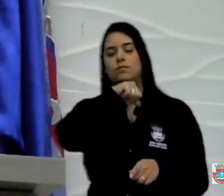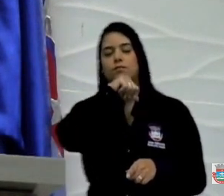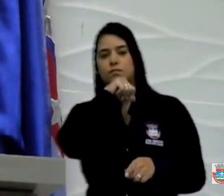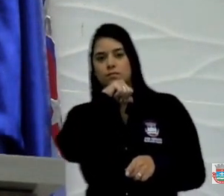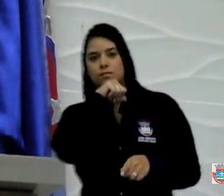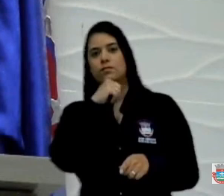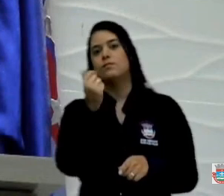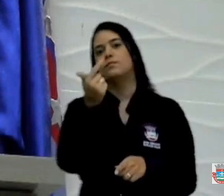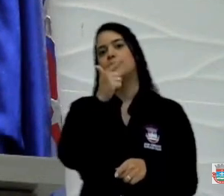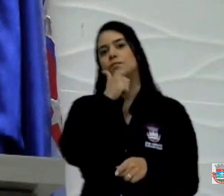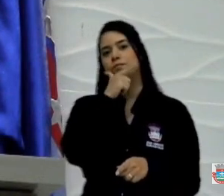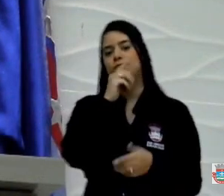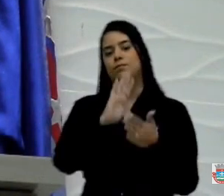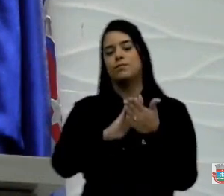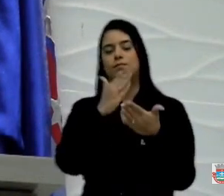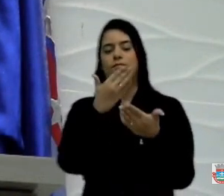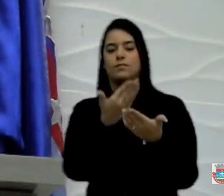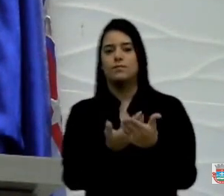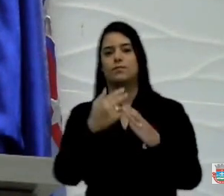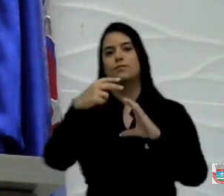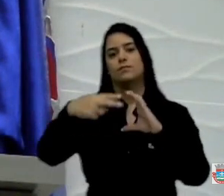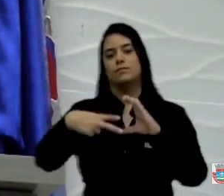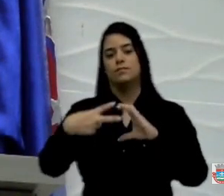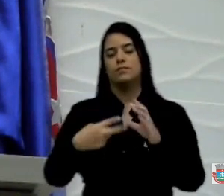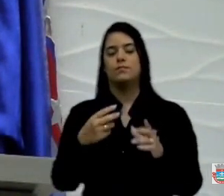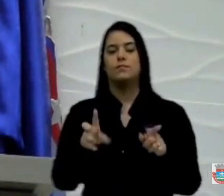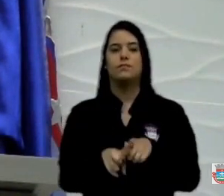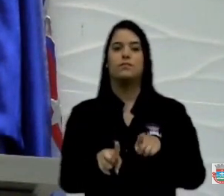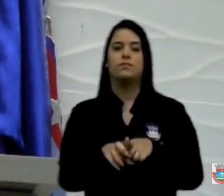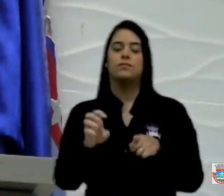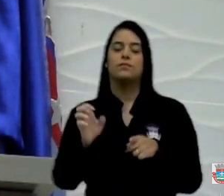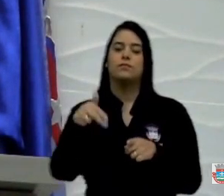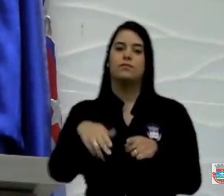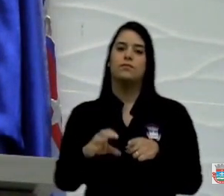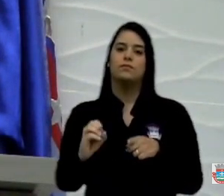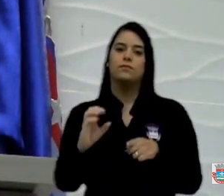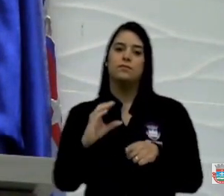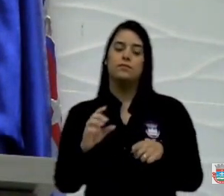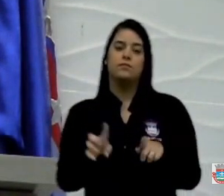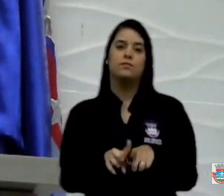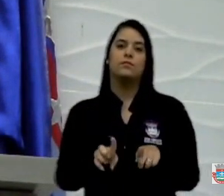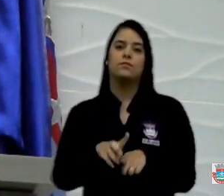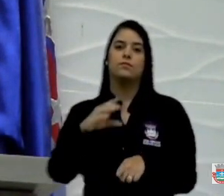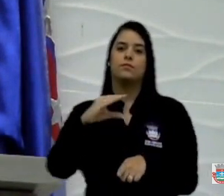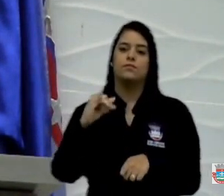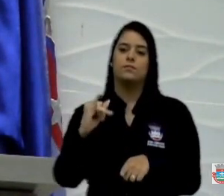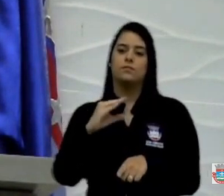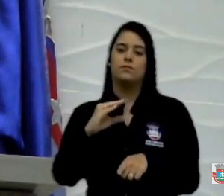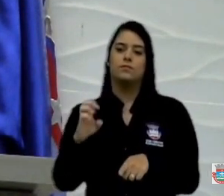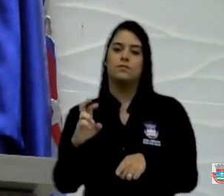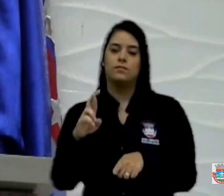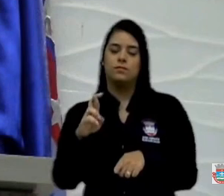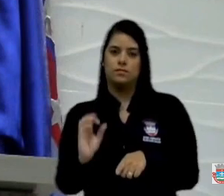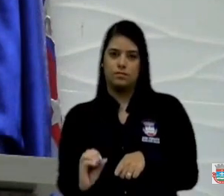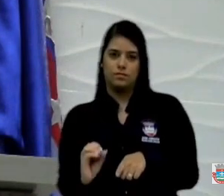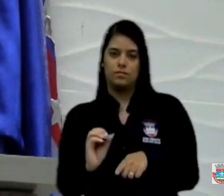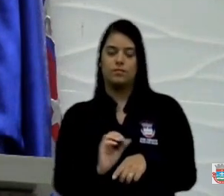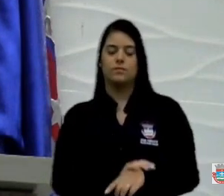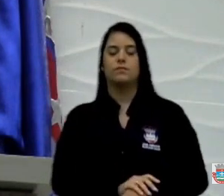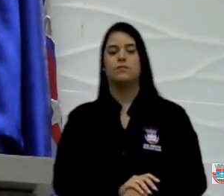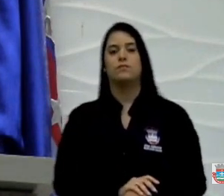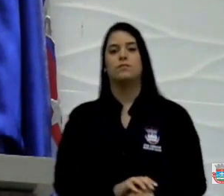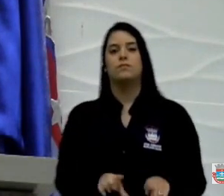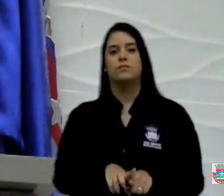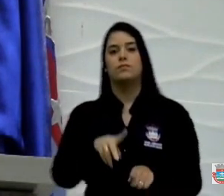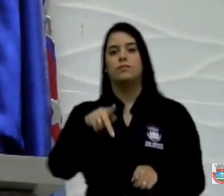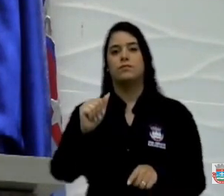ainda seu Enoque, lá do CCI, sua esposa Dona Fátima, o senhor Cícero e a senhora Assunção.